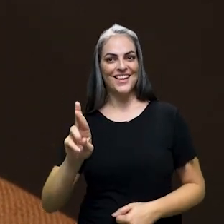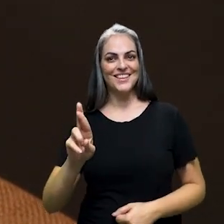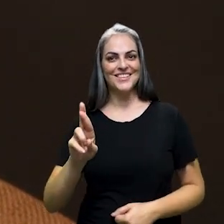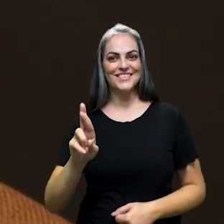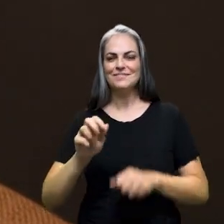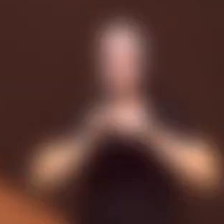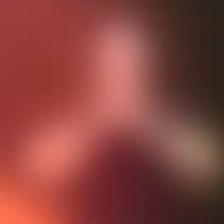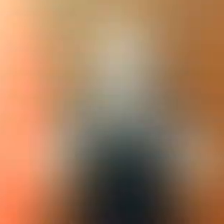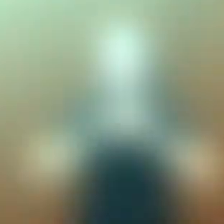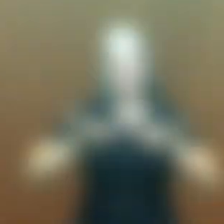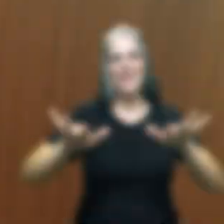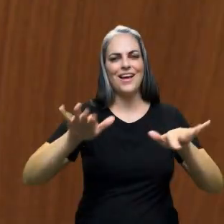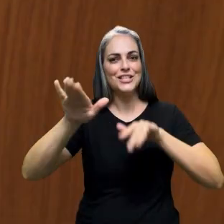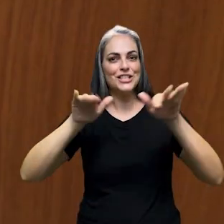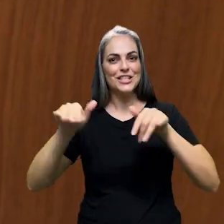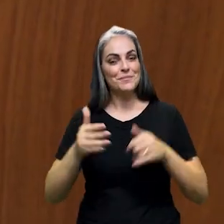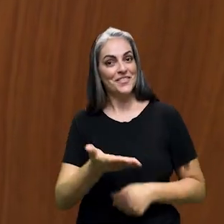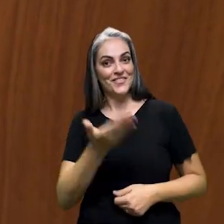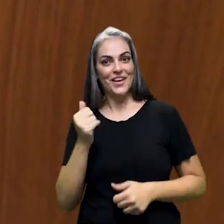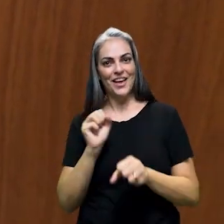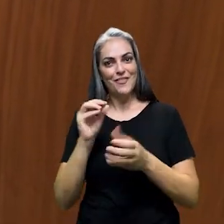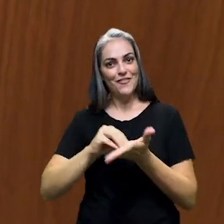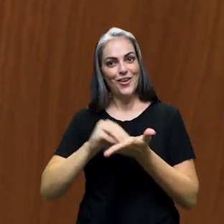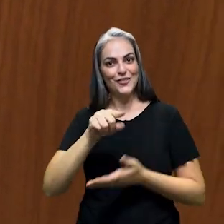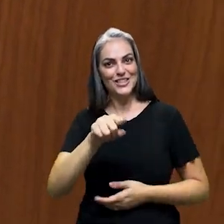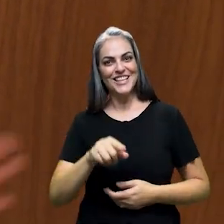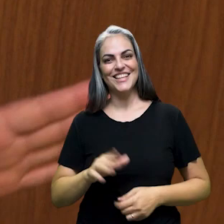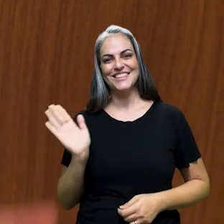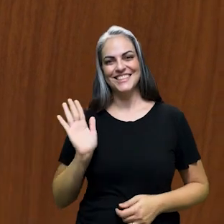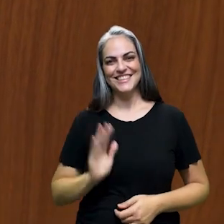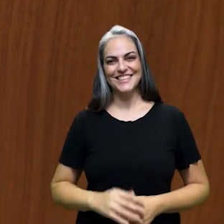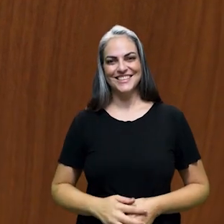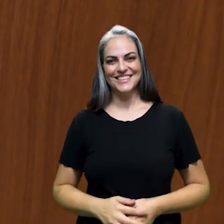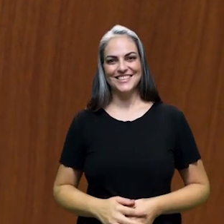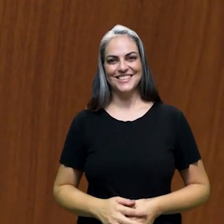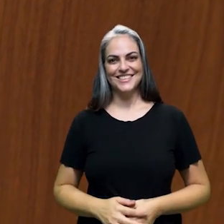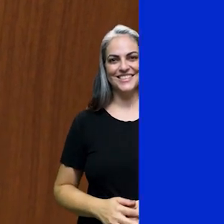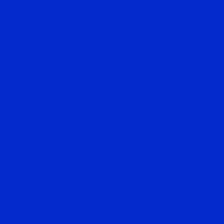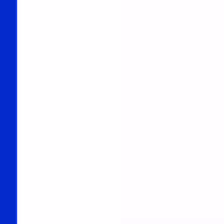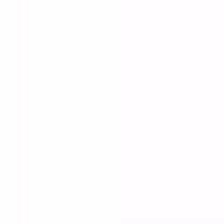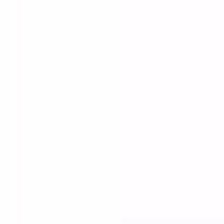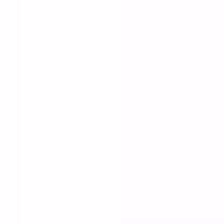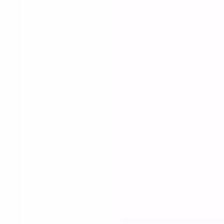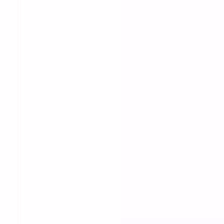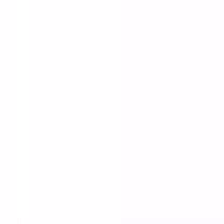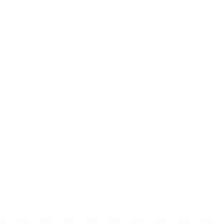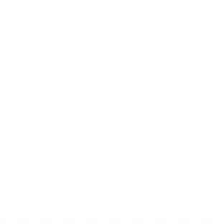canal do YouTube do MIDR. Espalha para geral e vê logo que só tá faltando você.